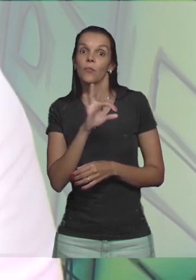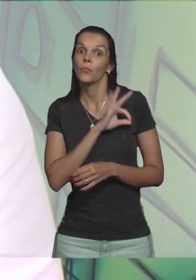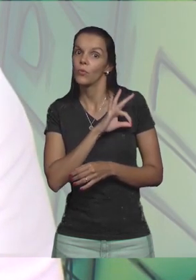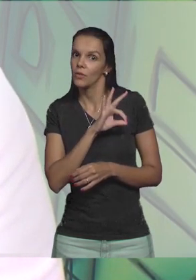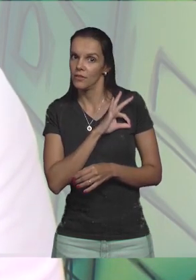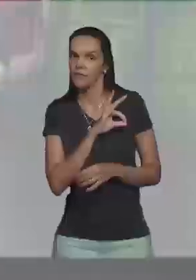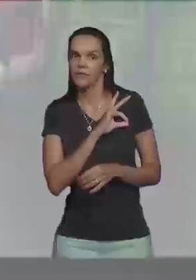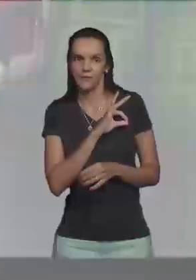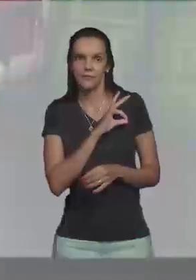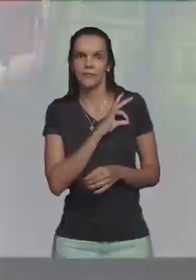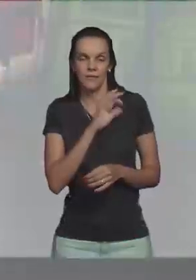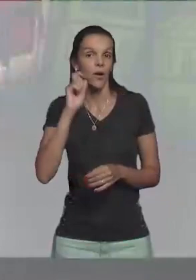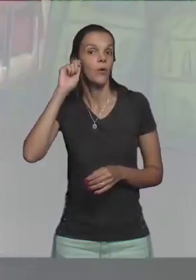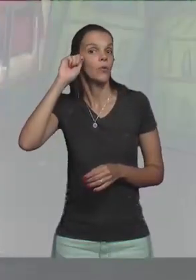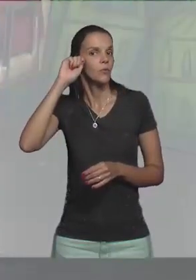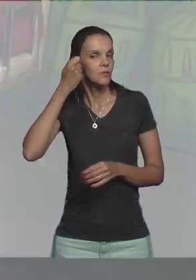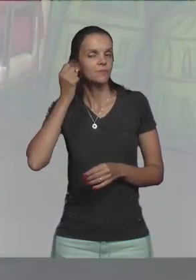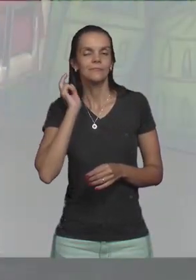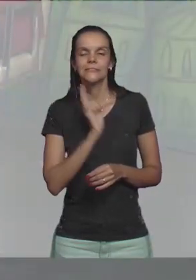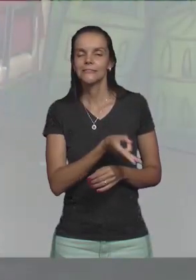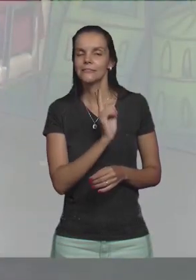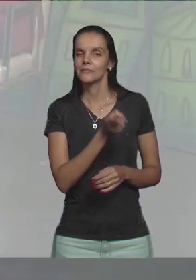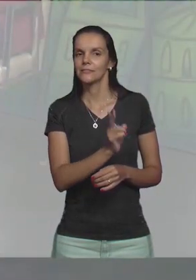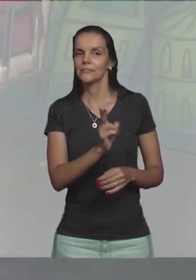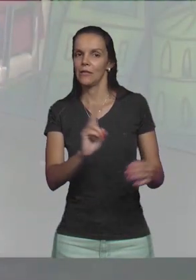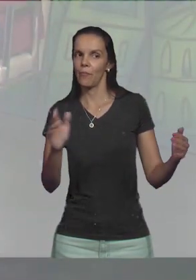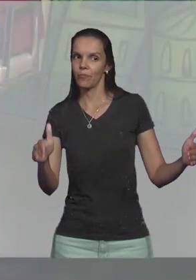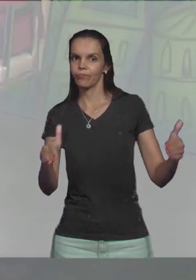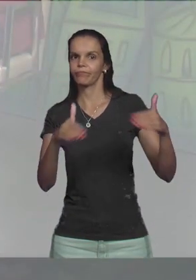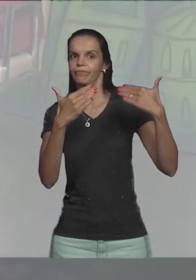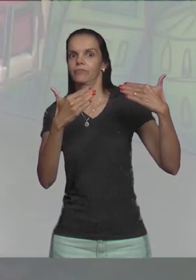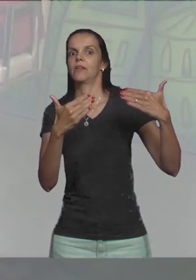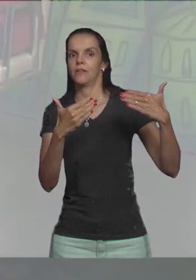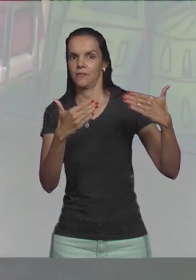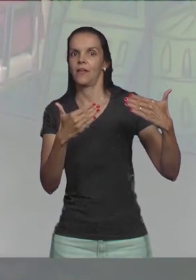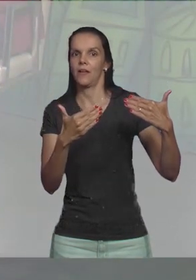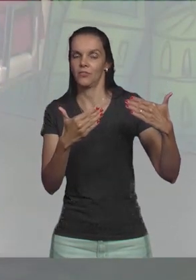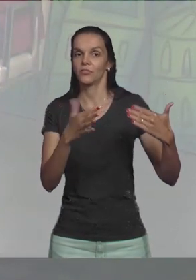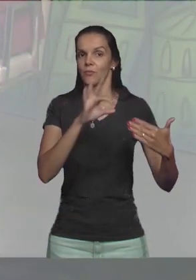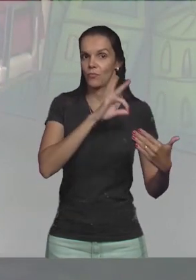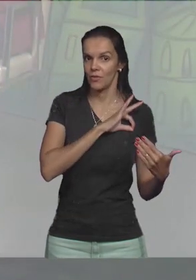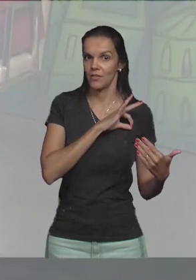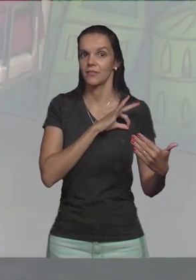gente sabe. O negro ele consegue ser o alvo da polícia e do bandido. Ele está no meio